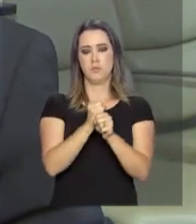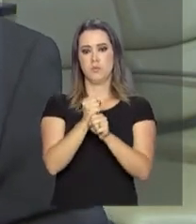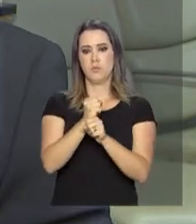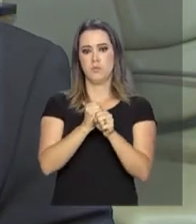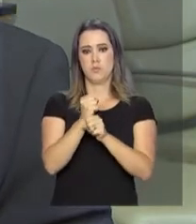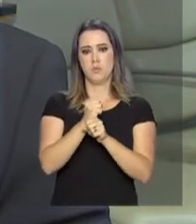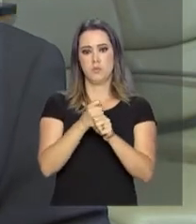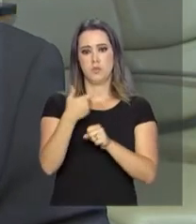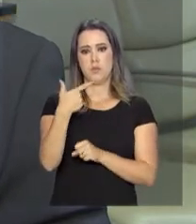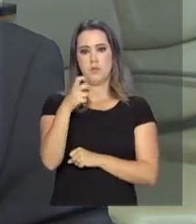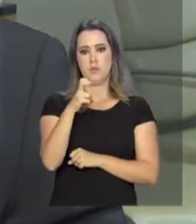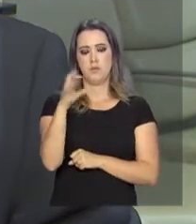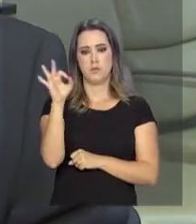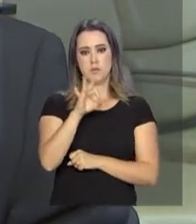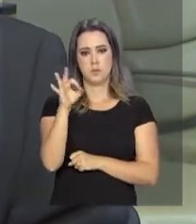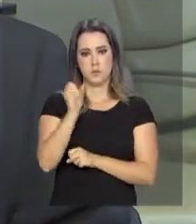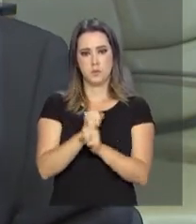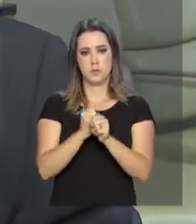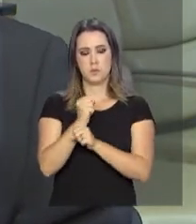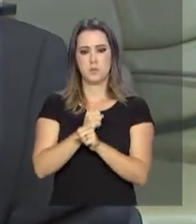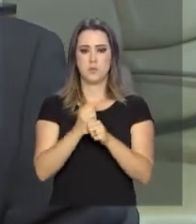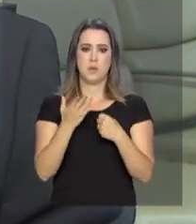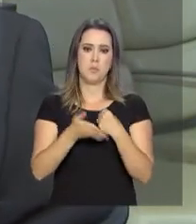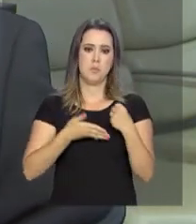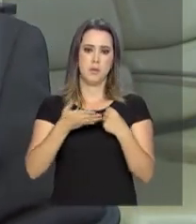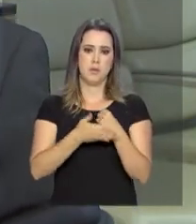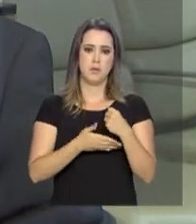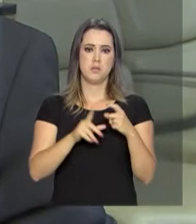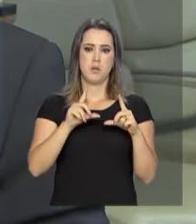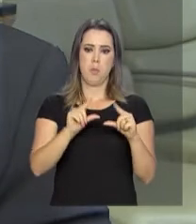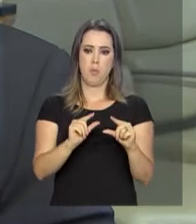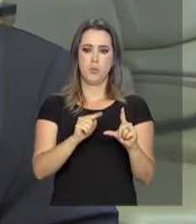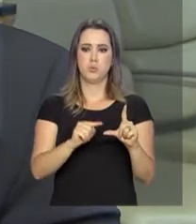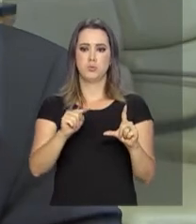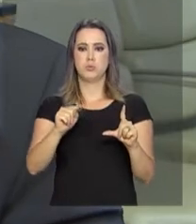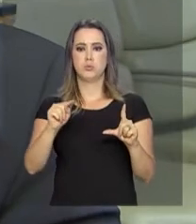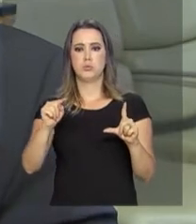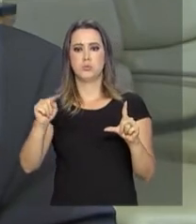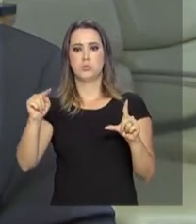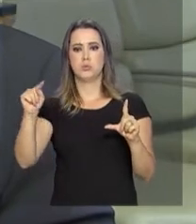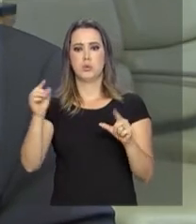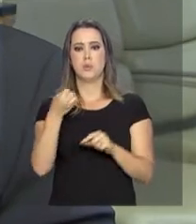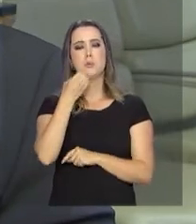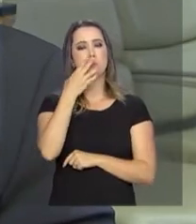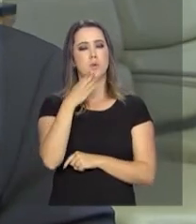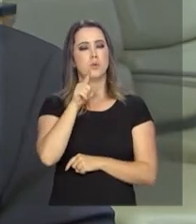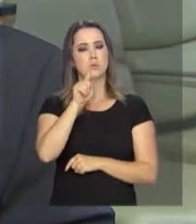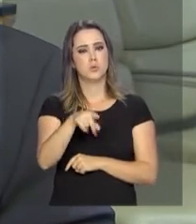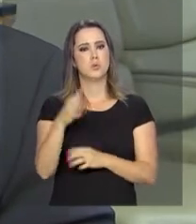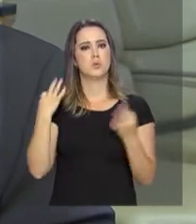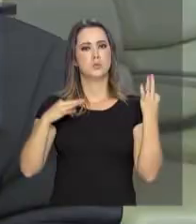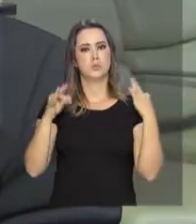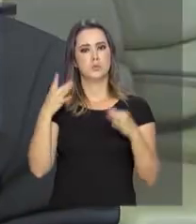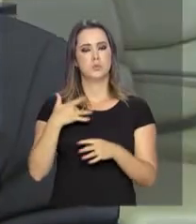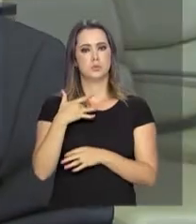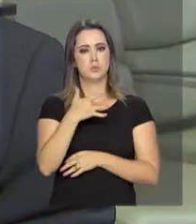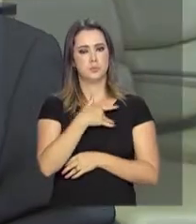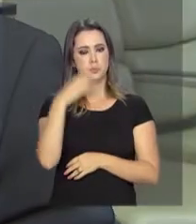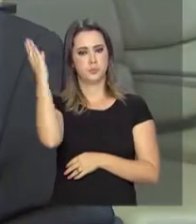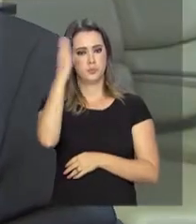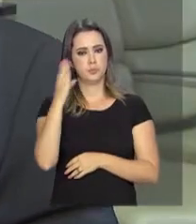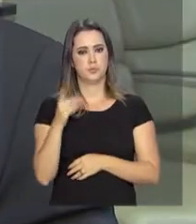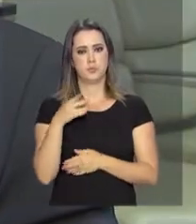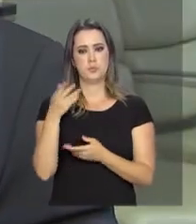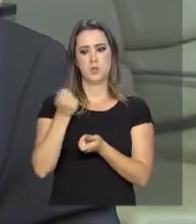crescimento altíssimo, né? Uma base é baixa, vai crescer durante muitos anos, nós teremos boas perspectivas com o turismo de saúde no Brasil. Isso é uma coisa de